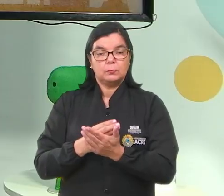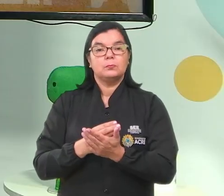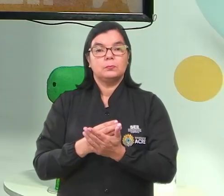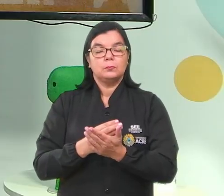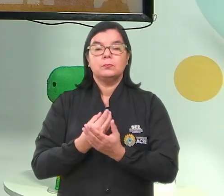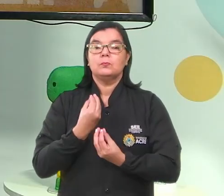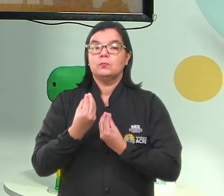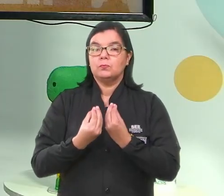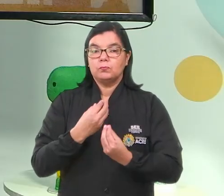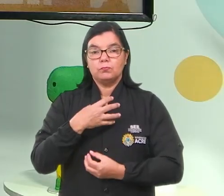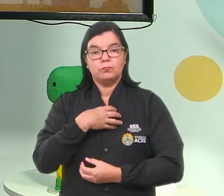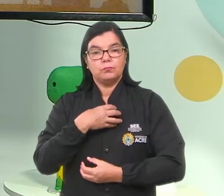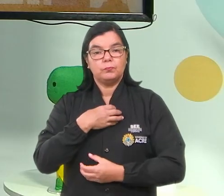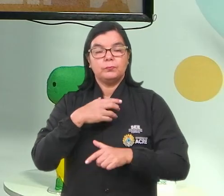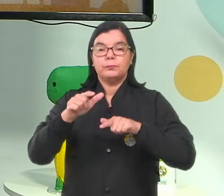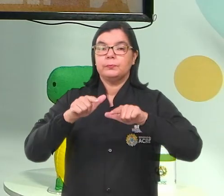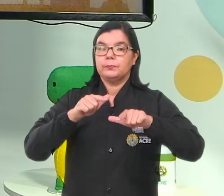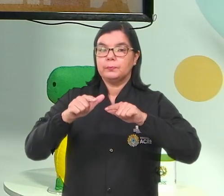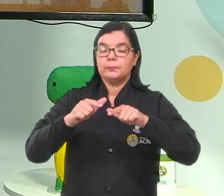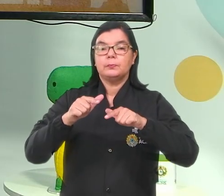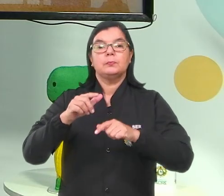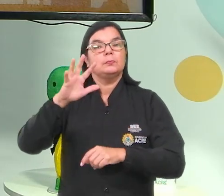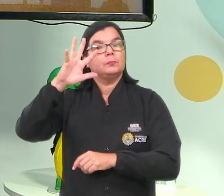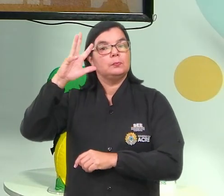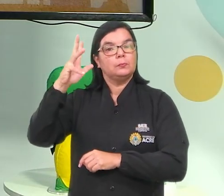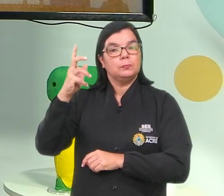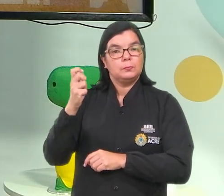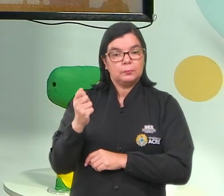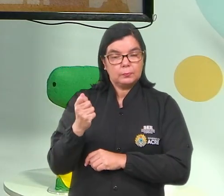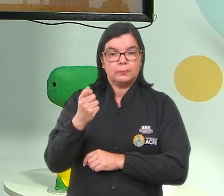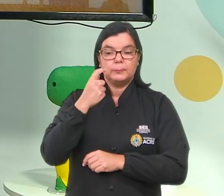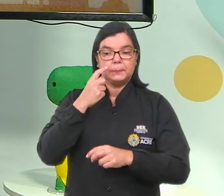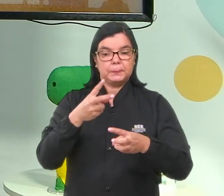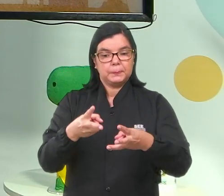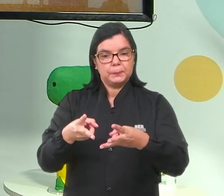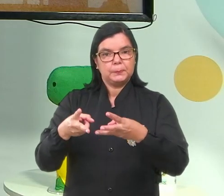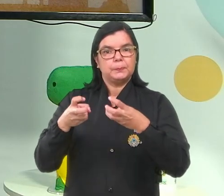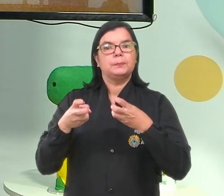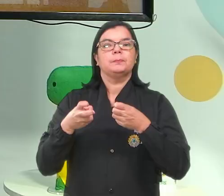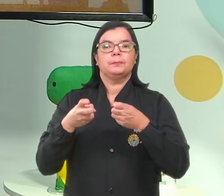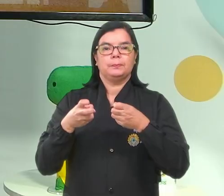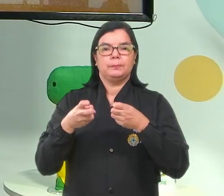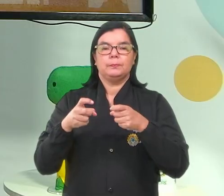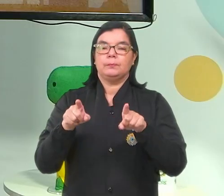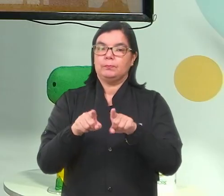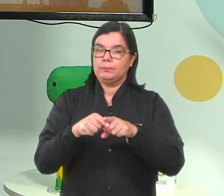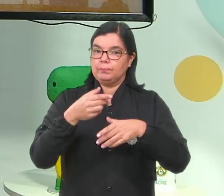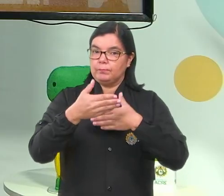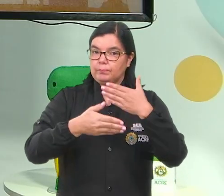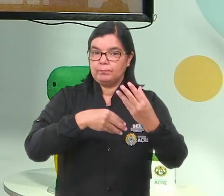de trabalhar, e os africanos, os negros. Então percebam, é um processo de